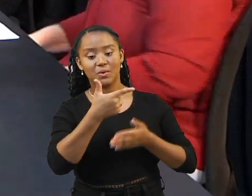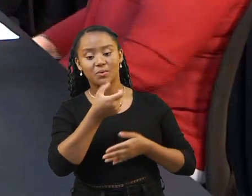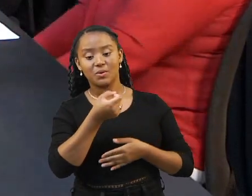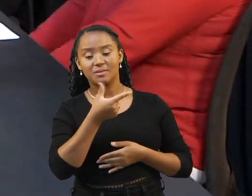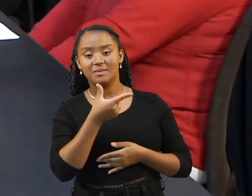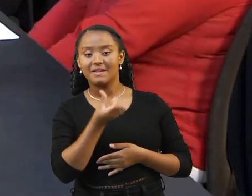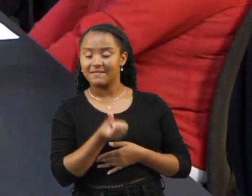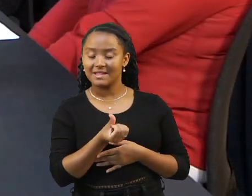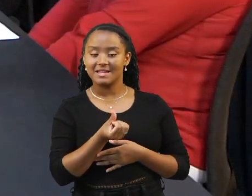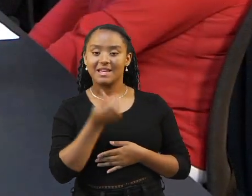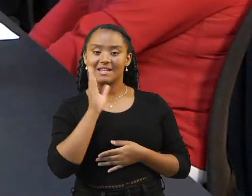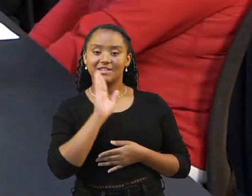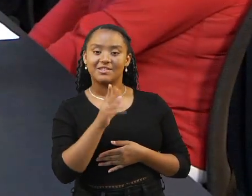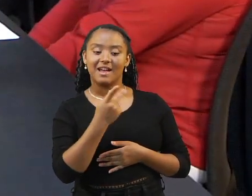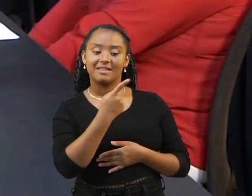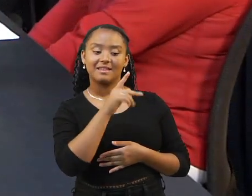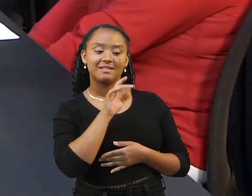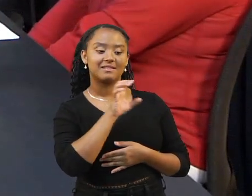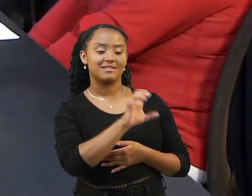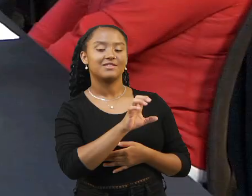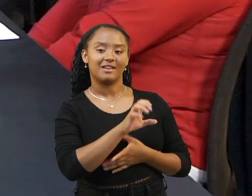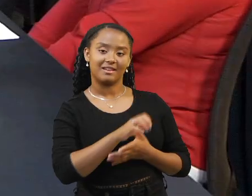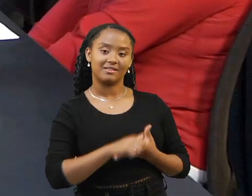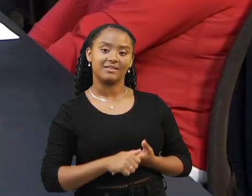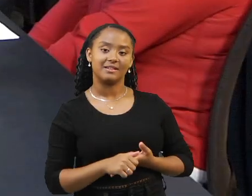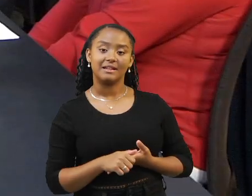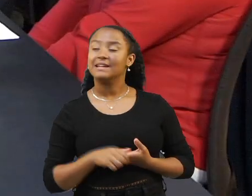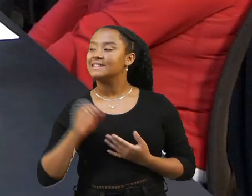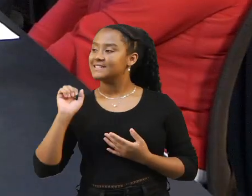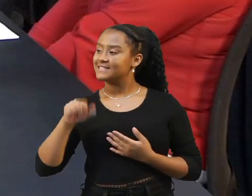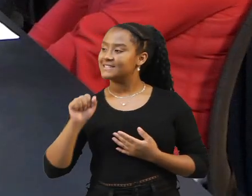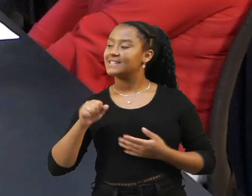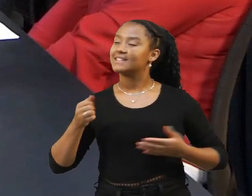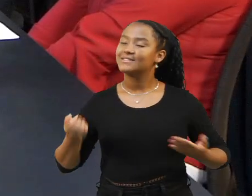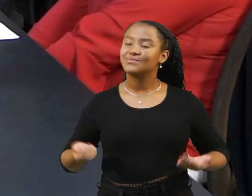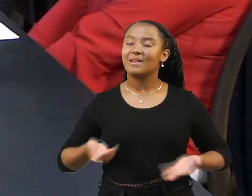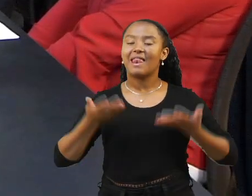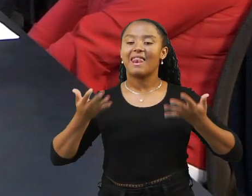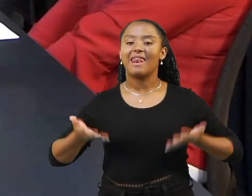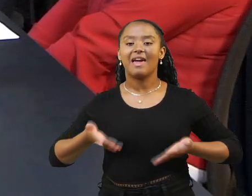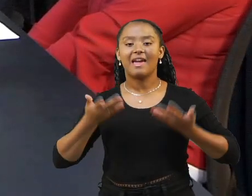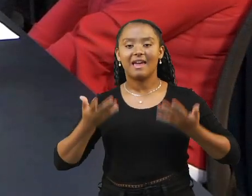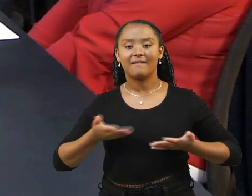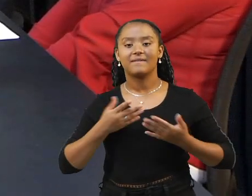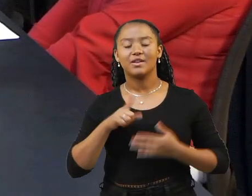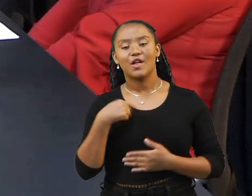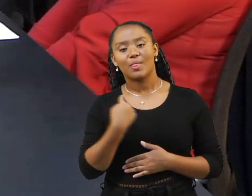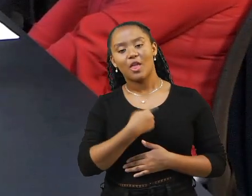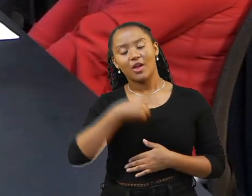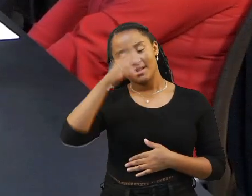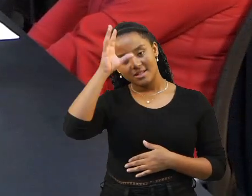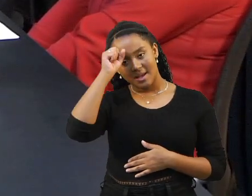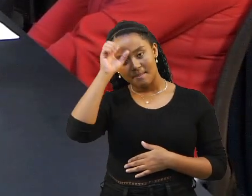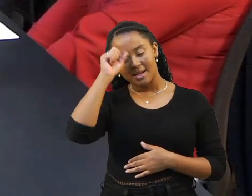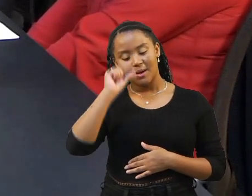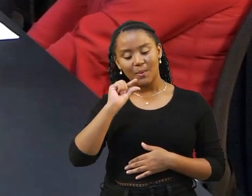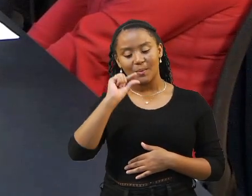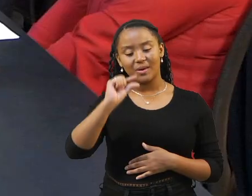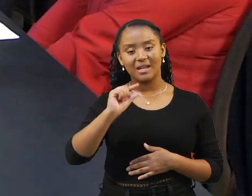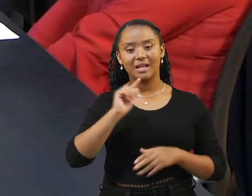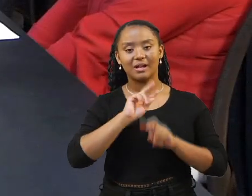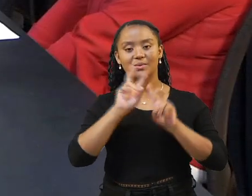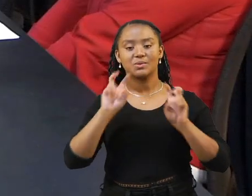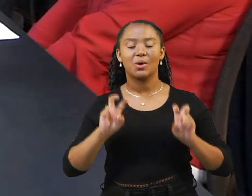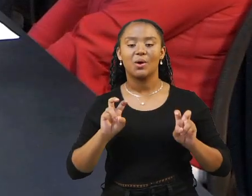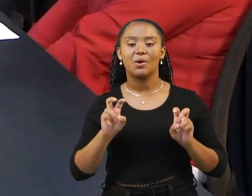por começar o nosso 2026 já desse jeito, né, Eliane? De uma forma leve, né? Da